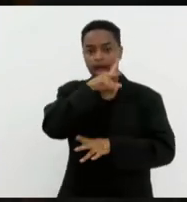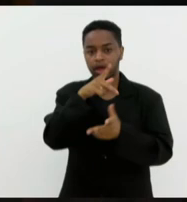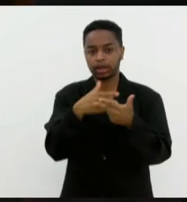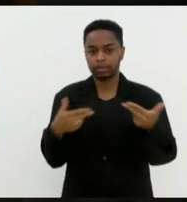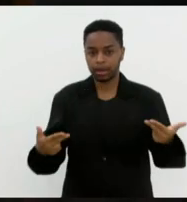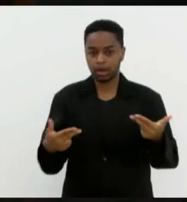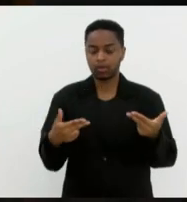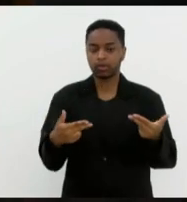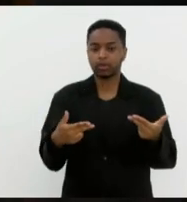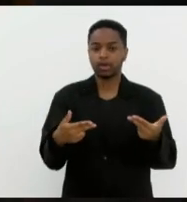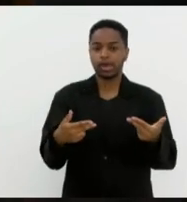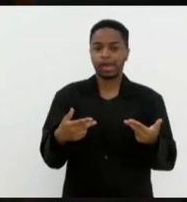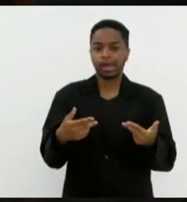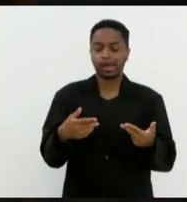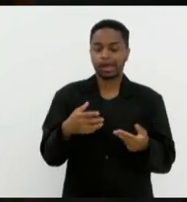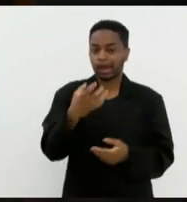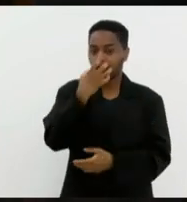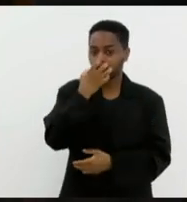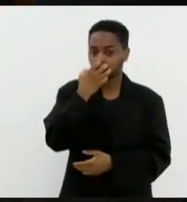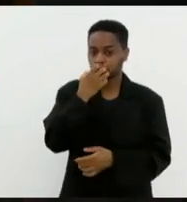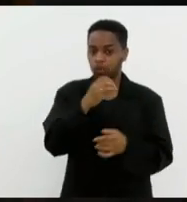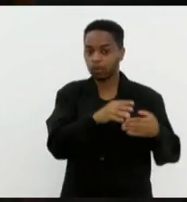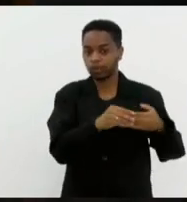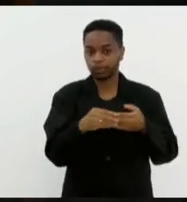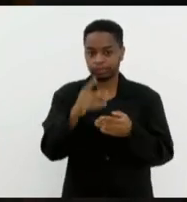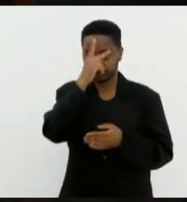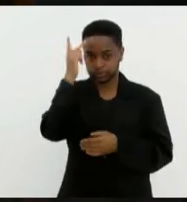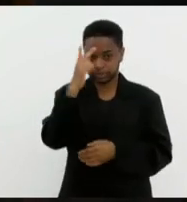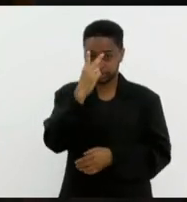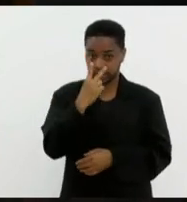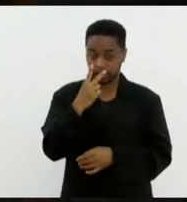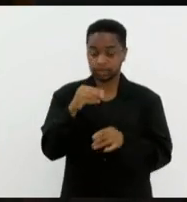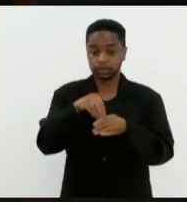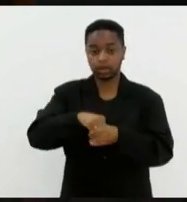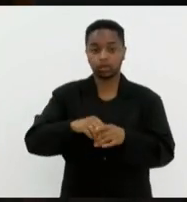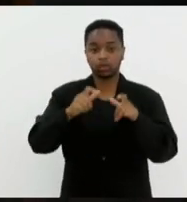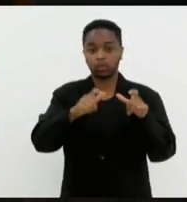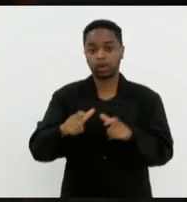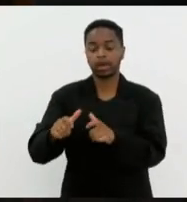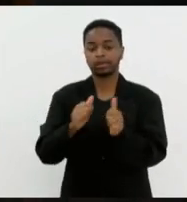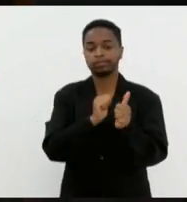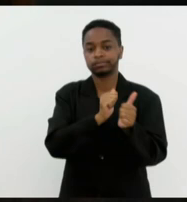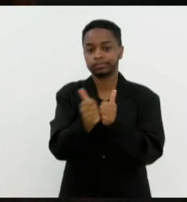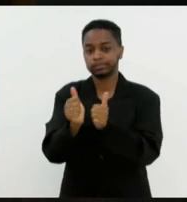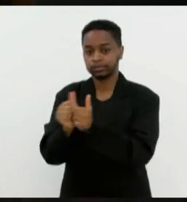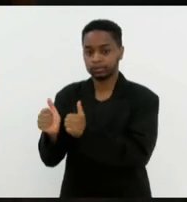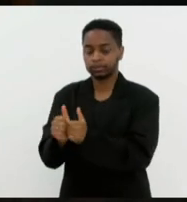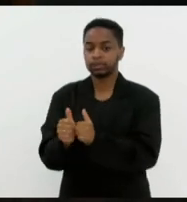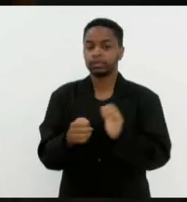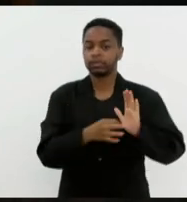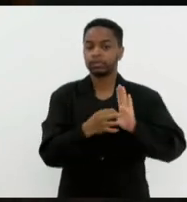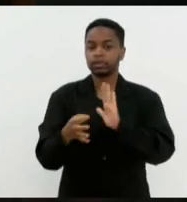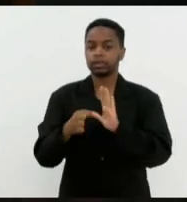de cães-guia, em locais onde são realizados eventos esportivos. Parecer das comissões de Constituição e Justiça